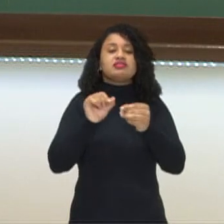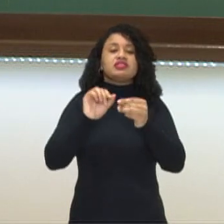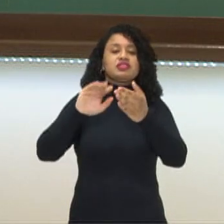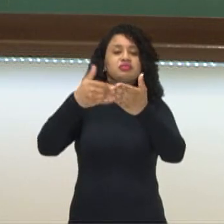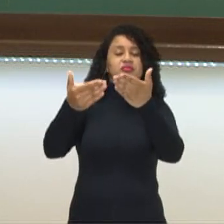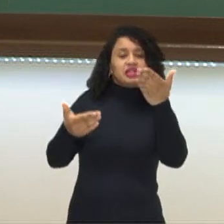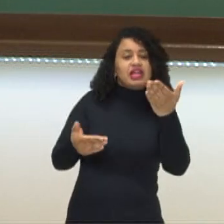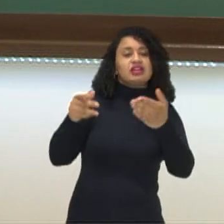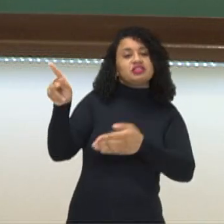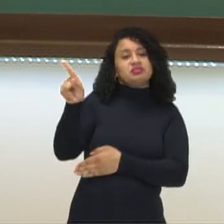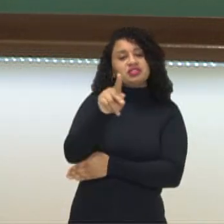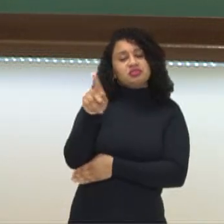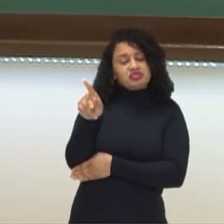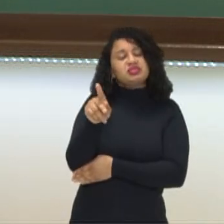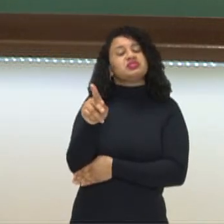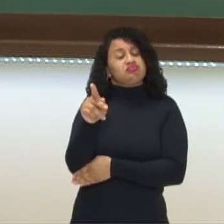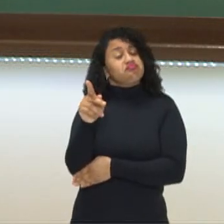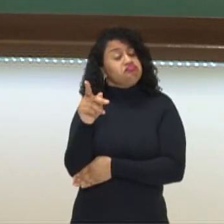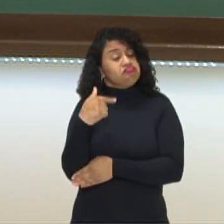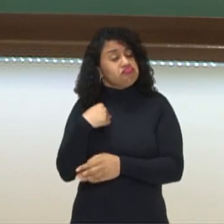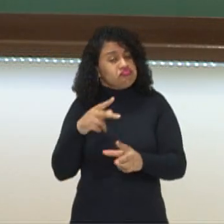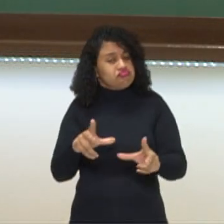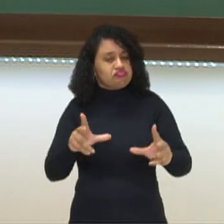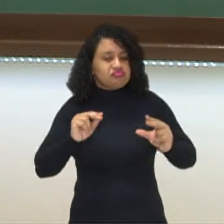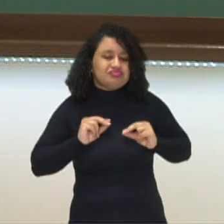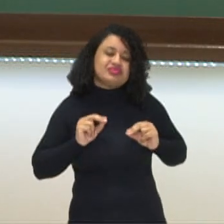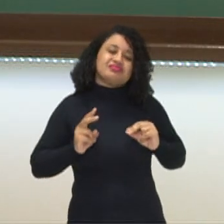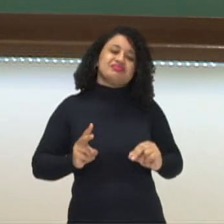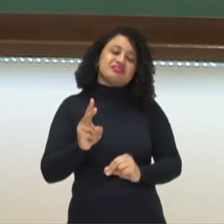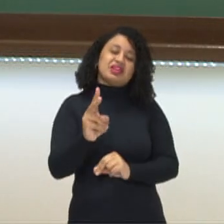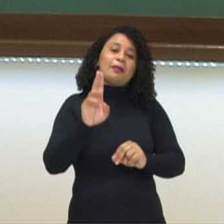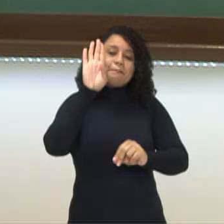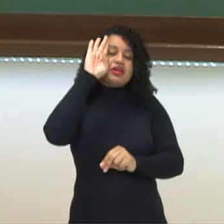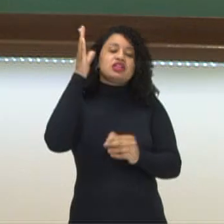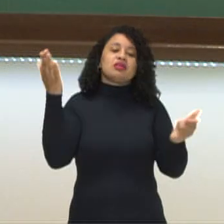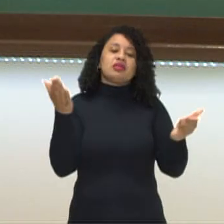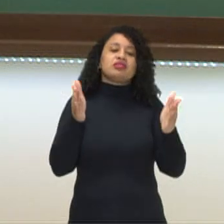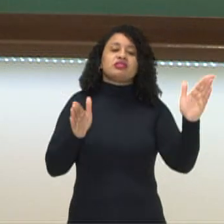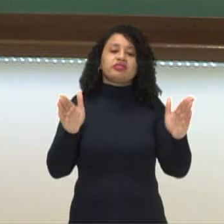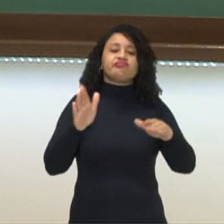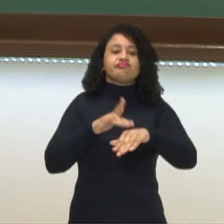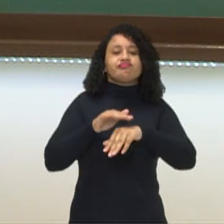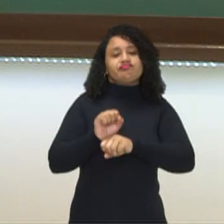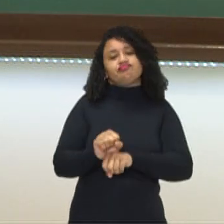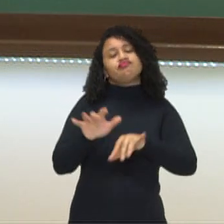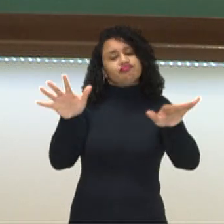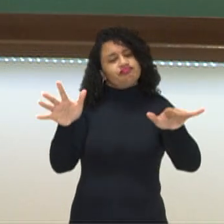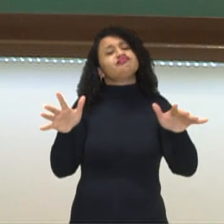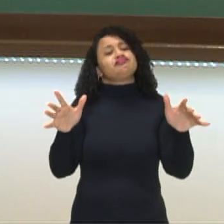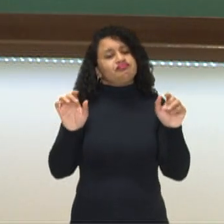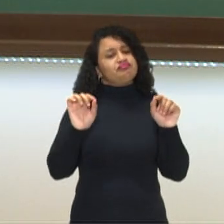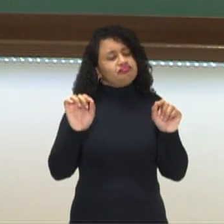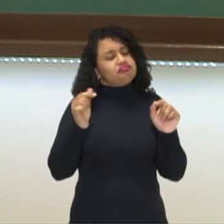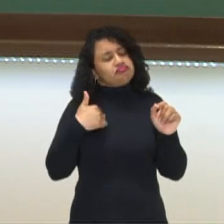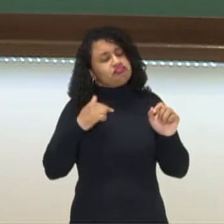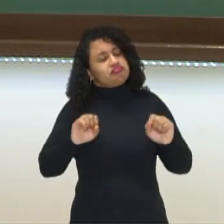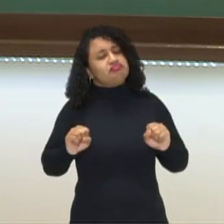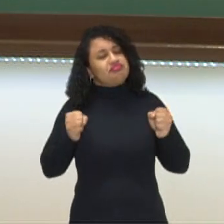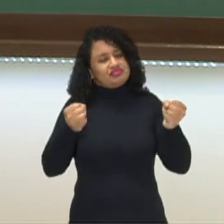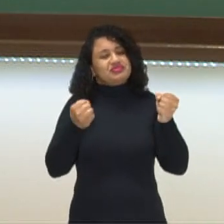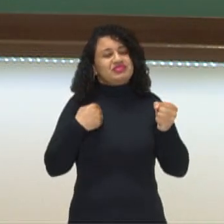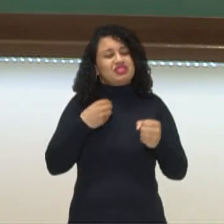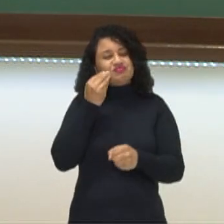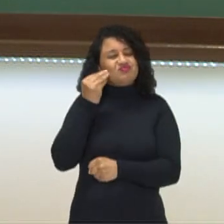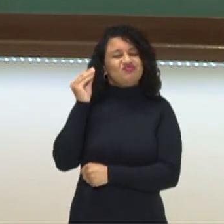também, que é muito merecido, né? Sempre, ainda mais agora nesse momento pandêmico, né? Então,